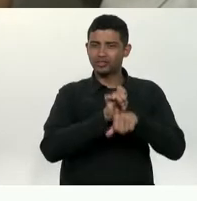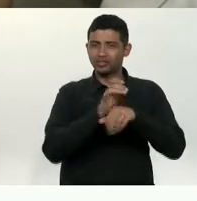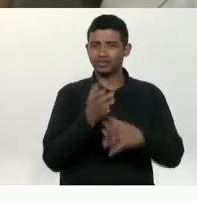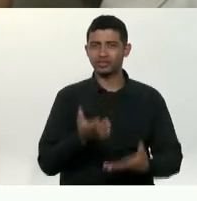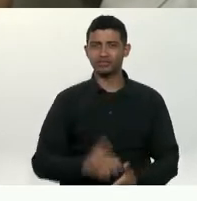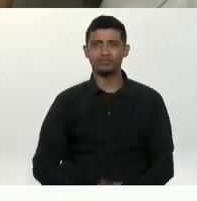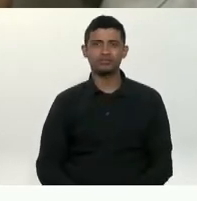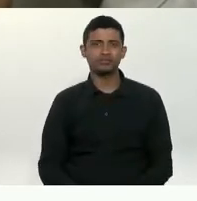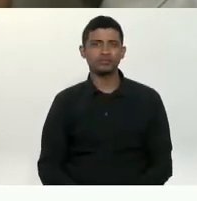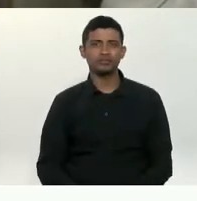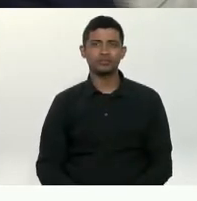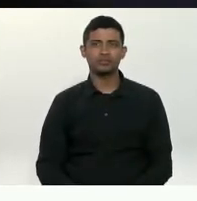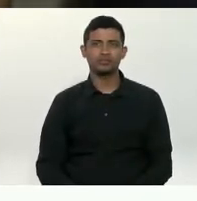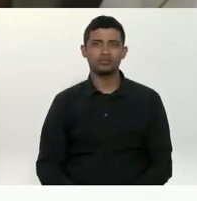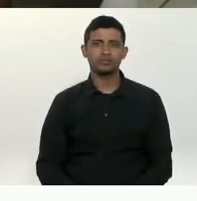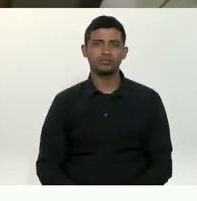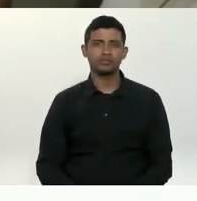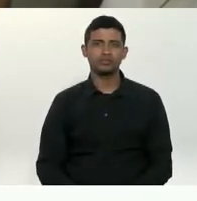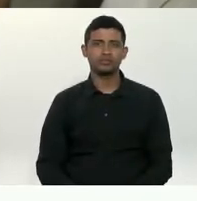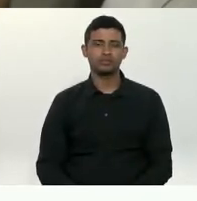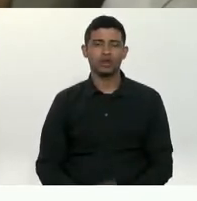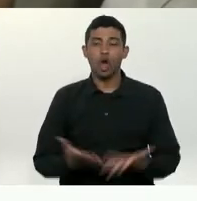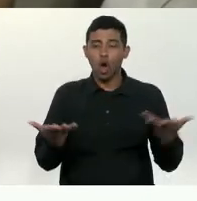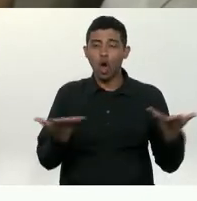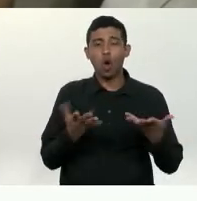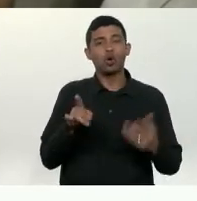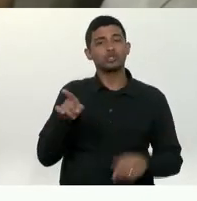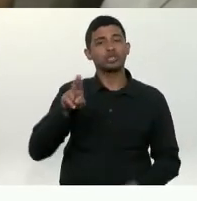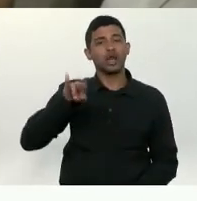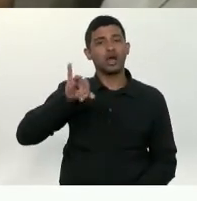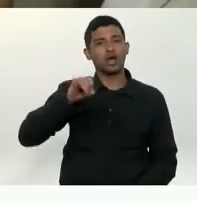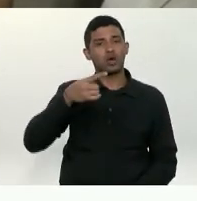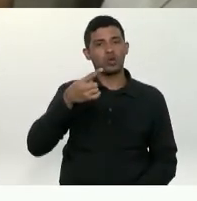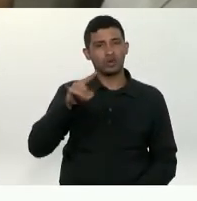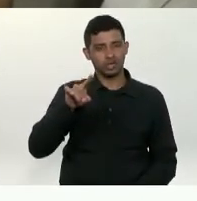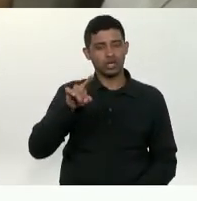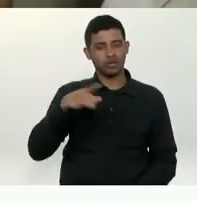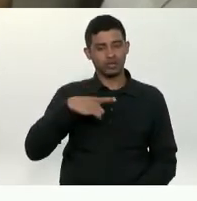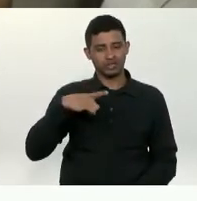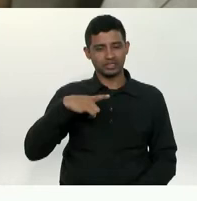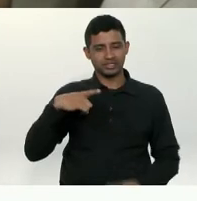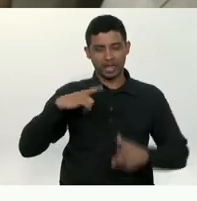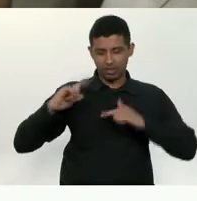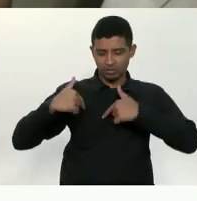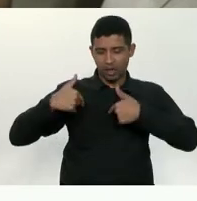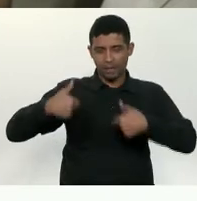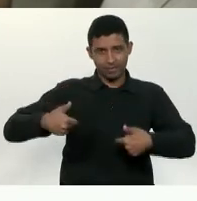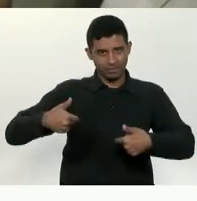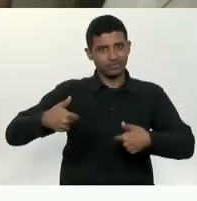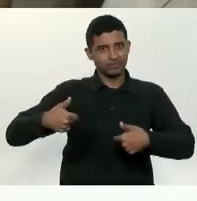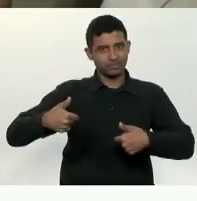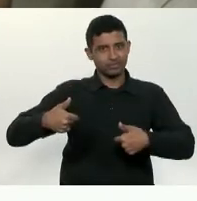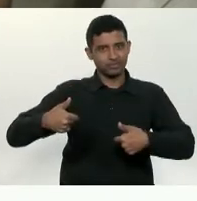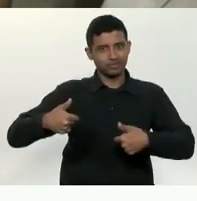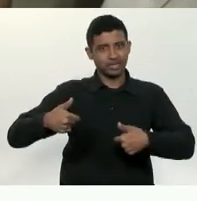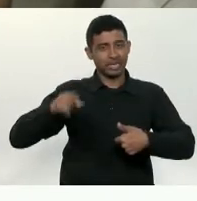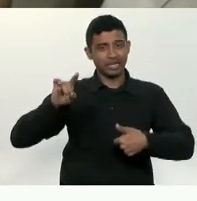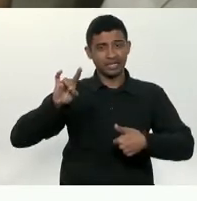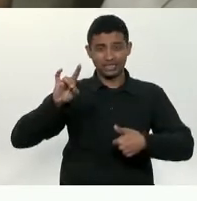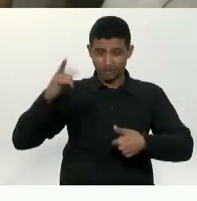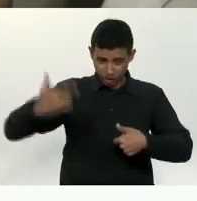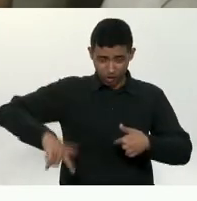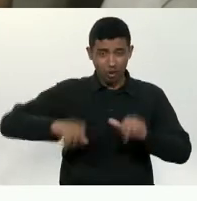o que está aí, a União hoje, na rediscussão do plano Mansueto, traz um novo endividamento para os